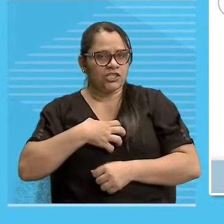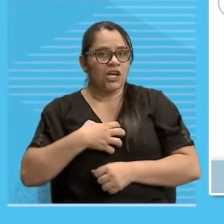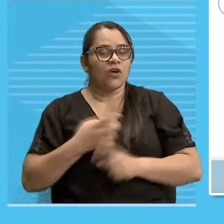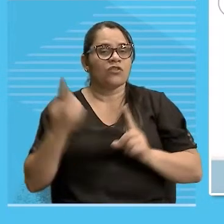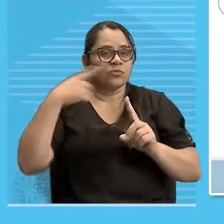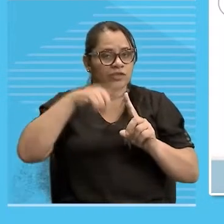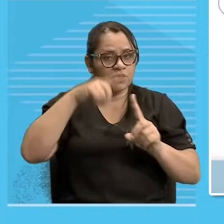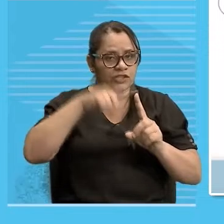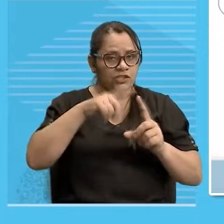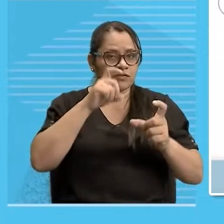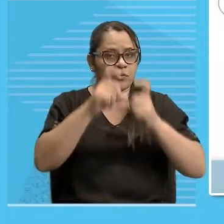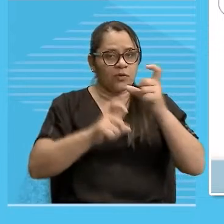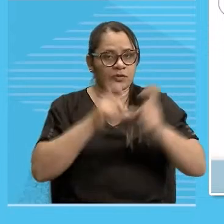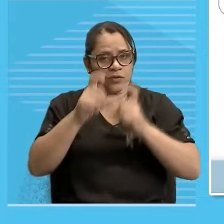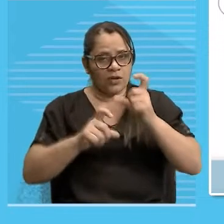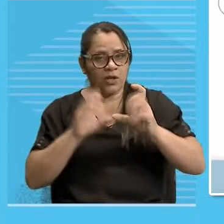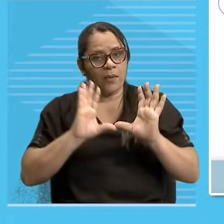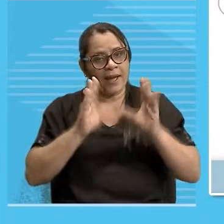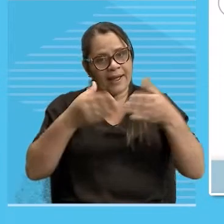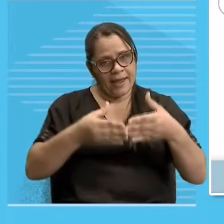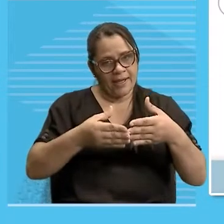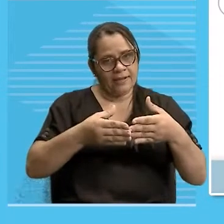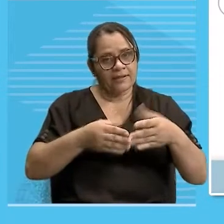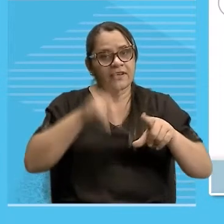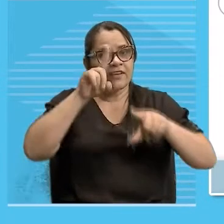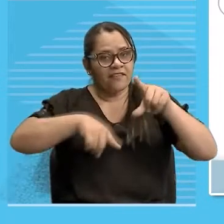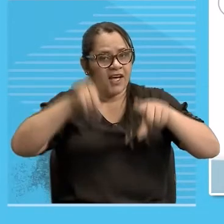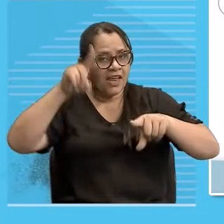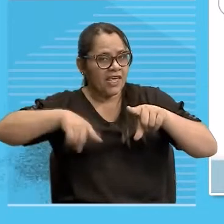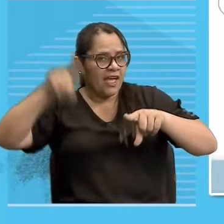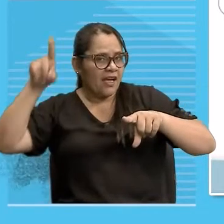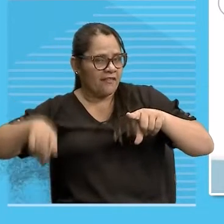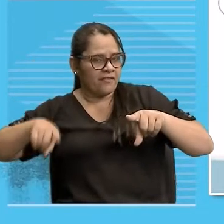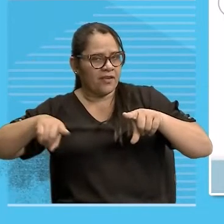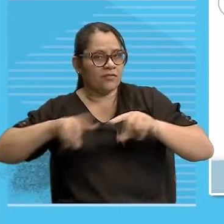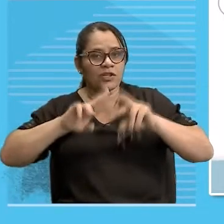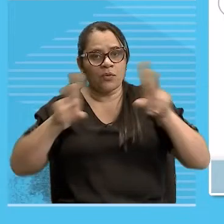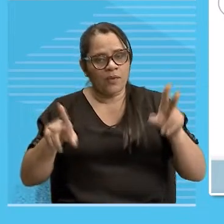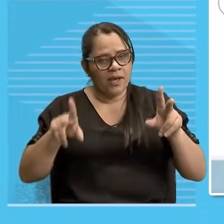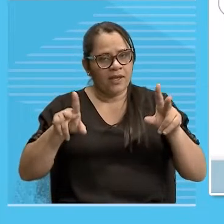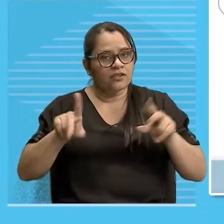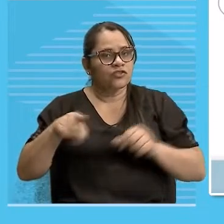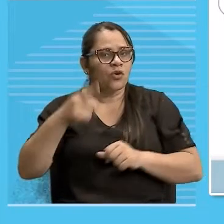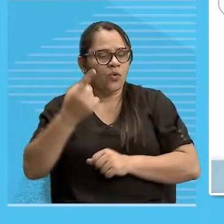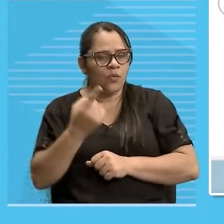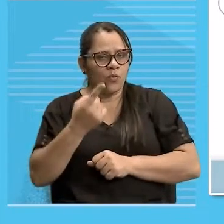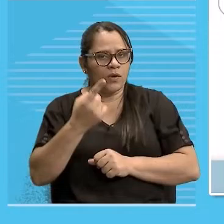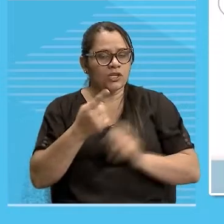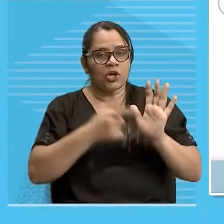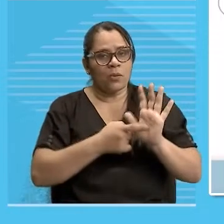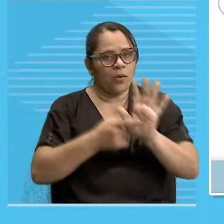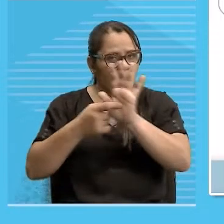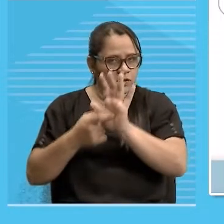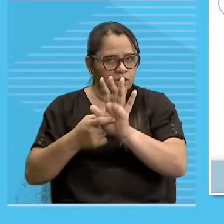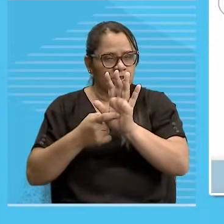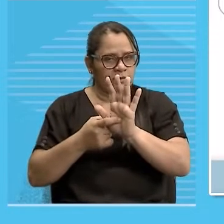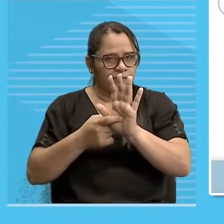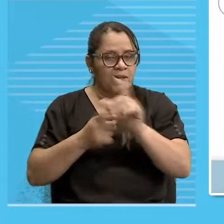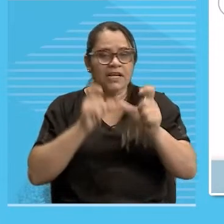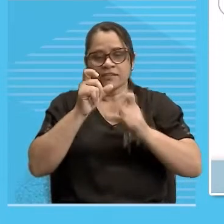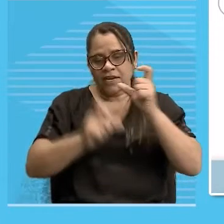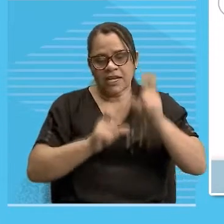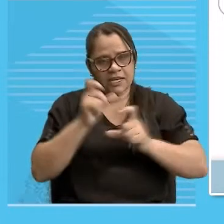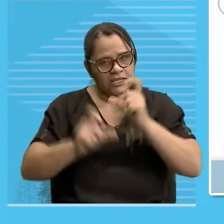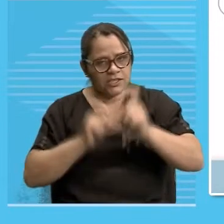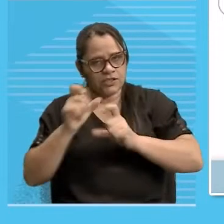é uma das classes invariáveis, então ela não tem variação de forma, ou seja, ela não apresenta as flexões que você viu no